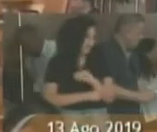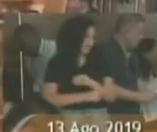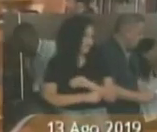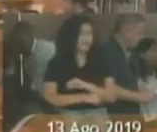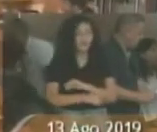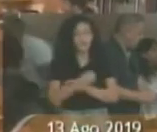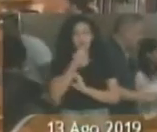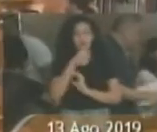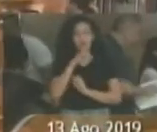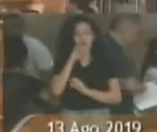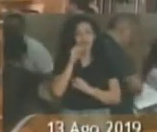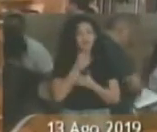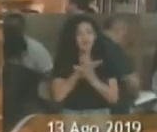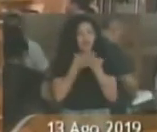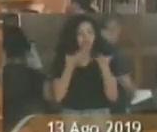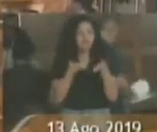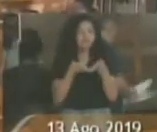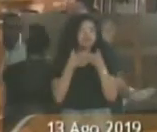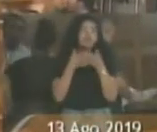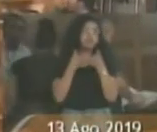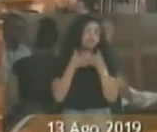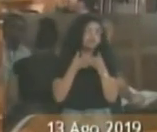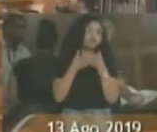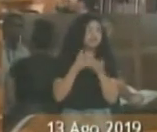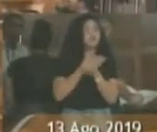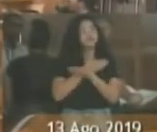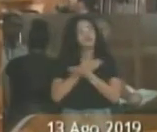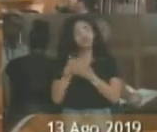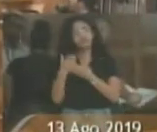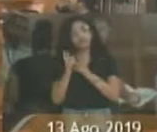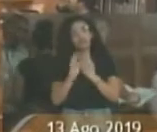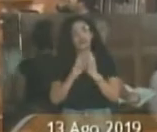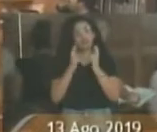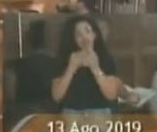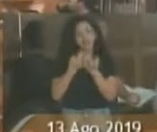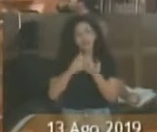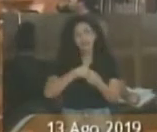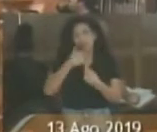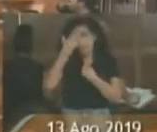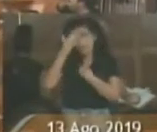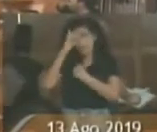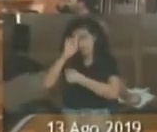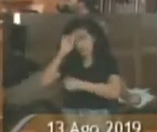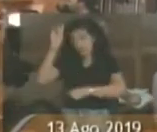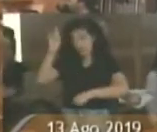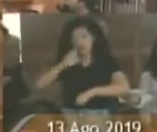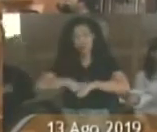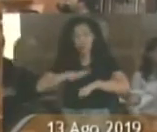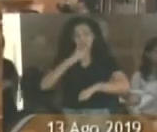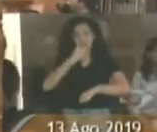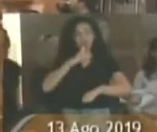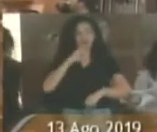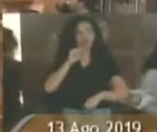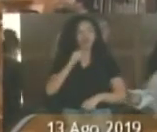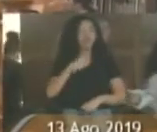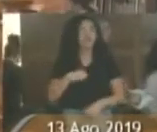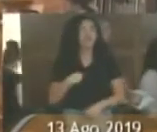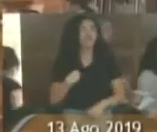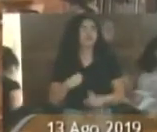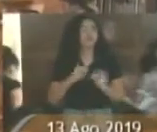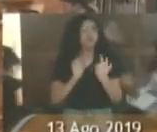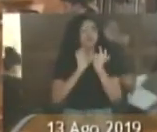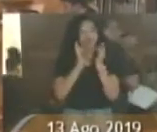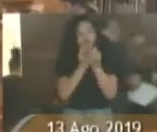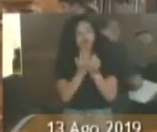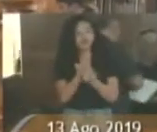Bom dia a todos, pessoal, por gentileza, vamos começar a sessão. Quero agradecer a Deus por mais um dia de vida, a todos nós, nossos familiares, nossos